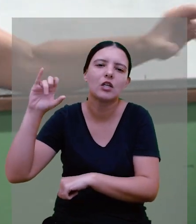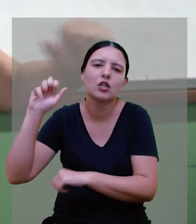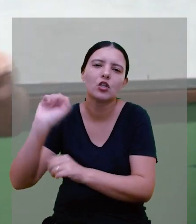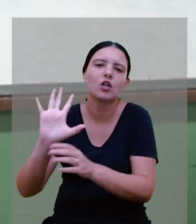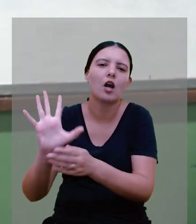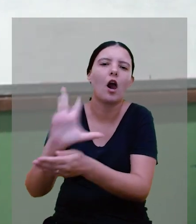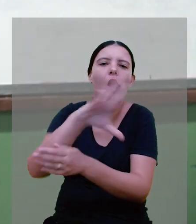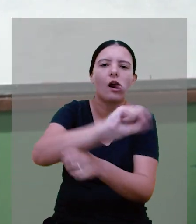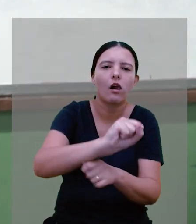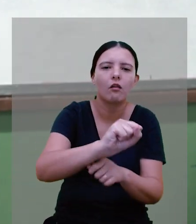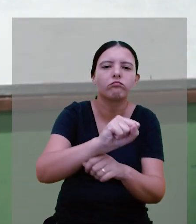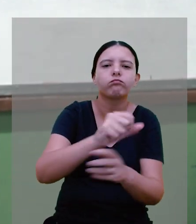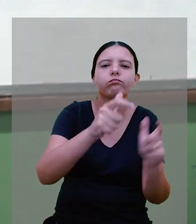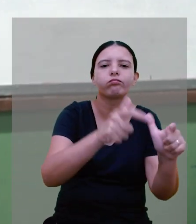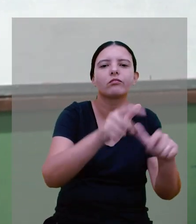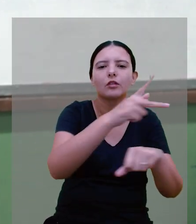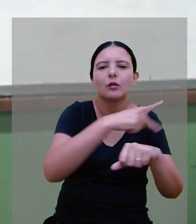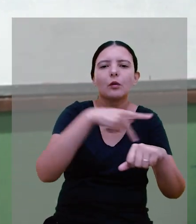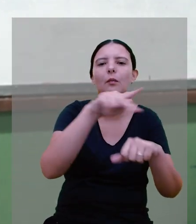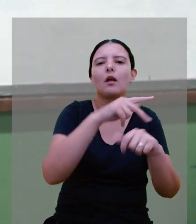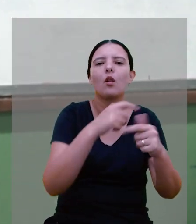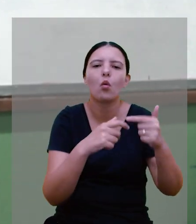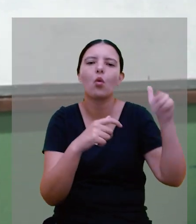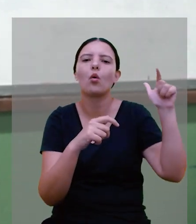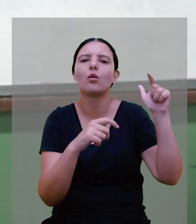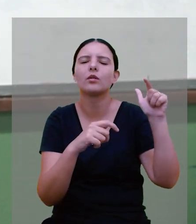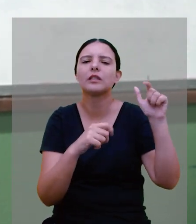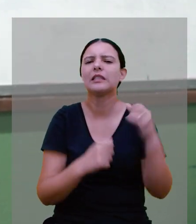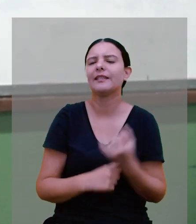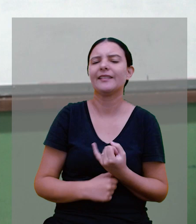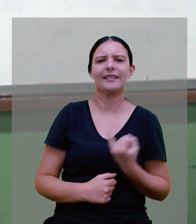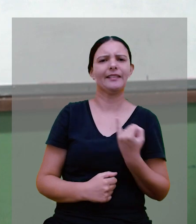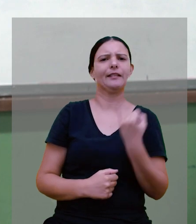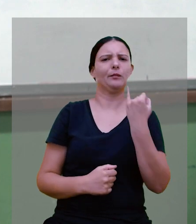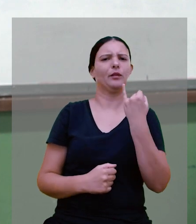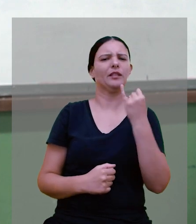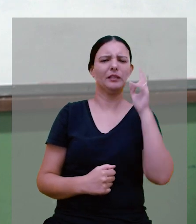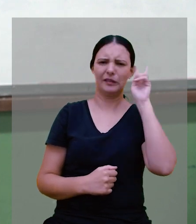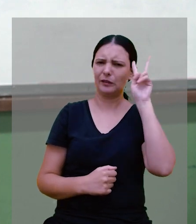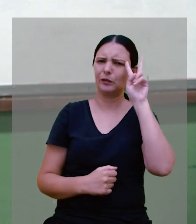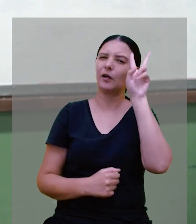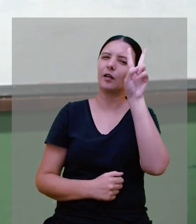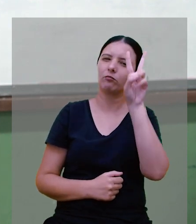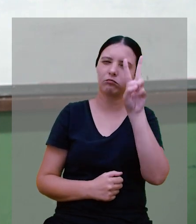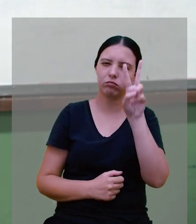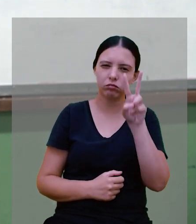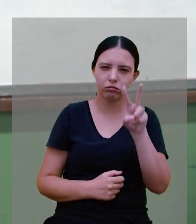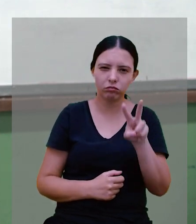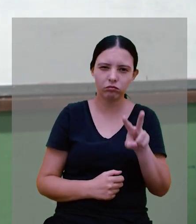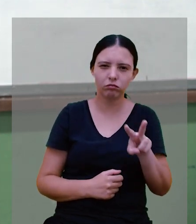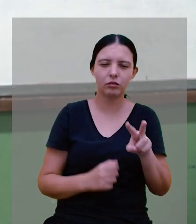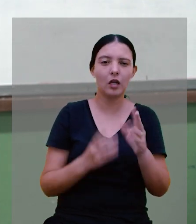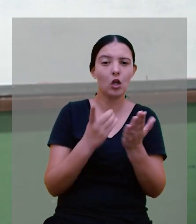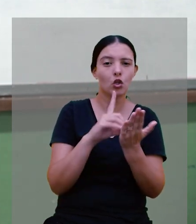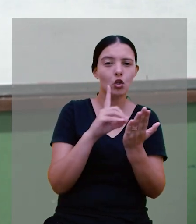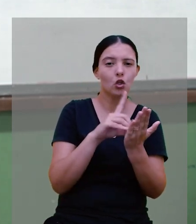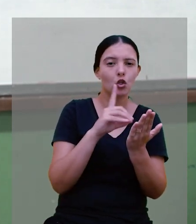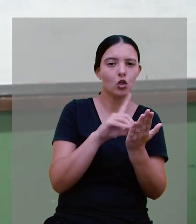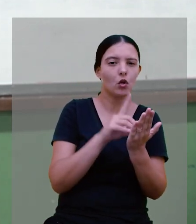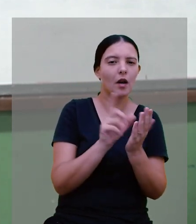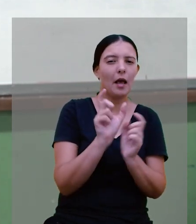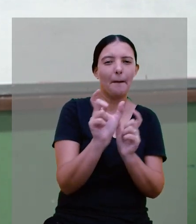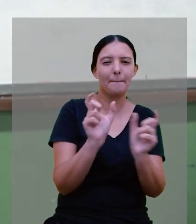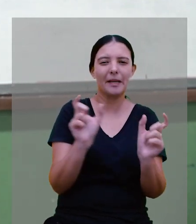do país tal, não sei o quê. O importante ao ler essa história não é olhar no dicionário as